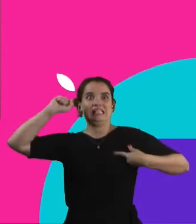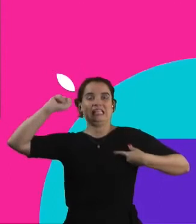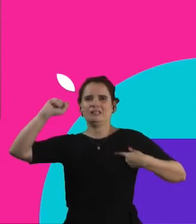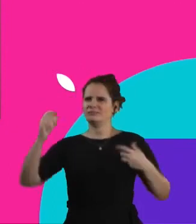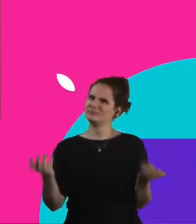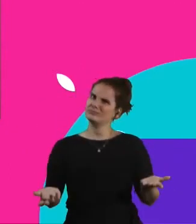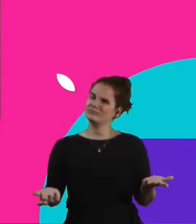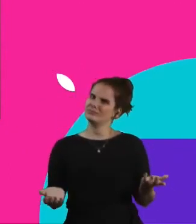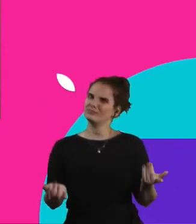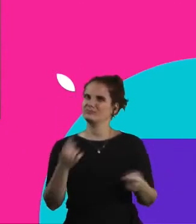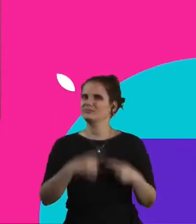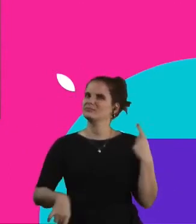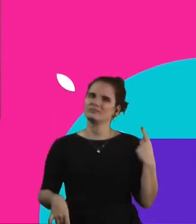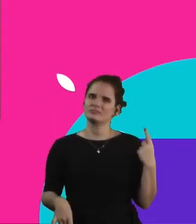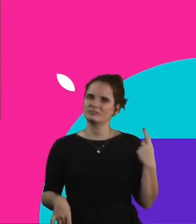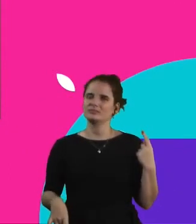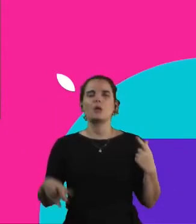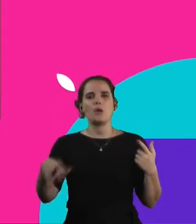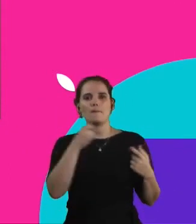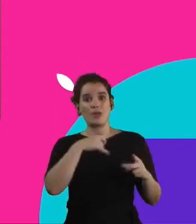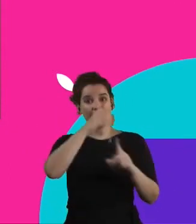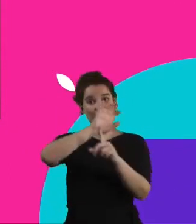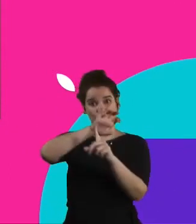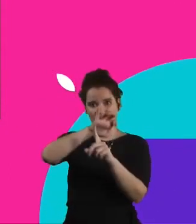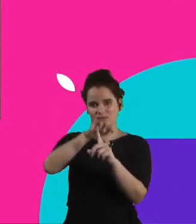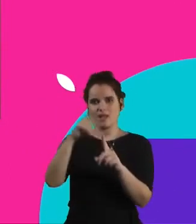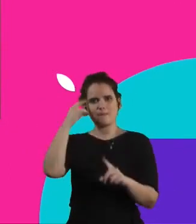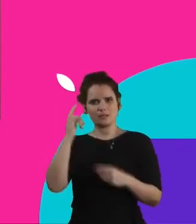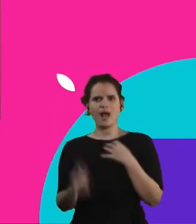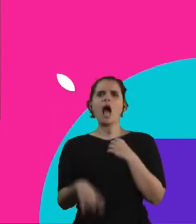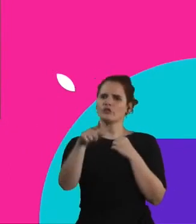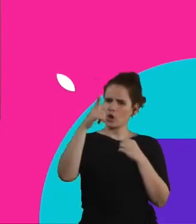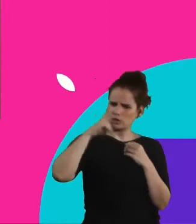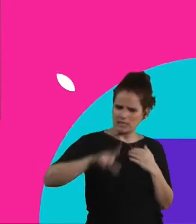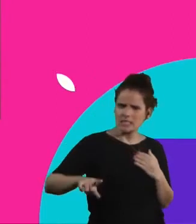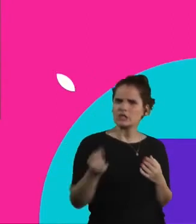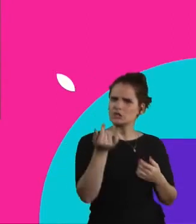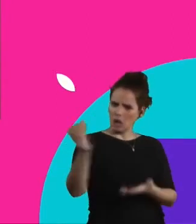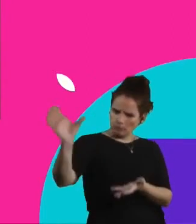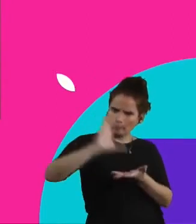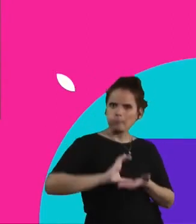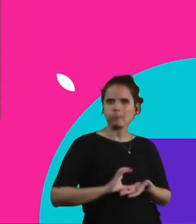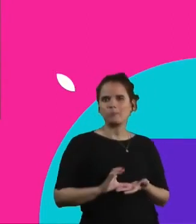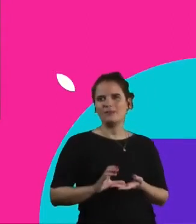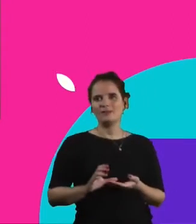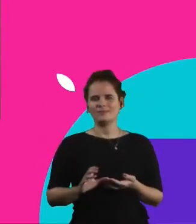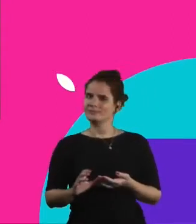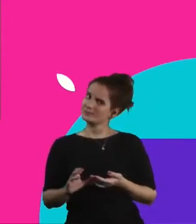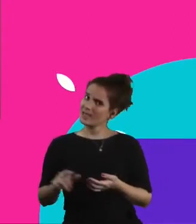tem que entender que várias vezes esse influencer que está falando aquilo, ele na verdade ele faz parte